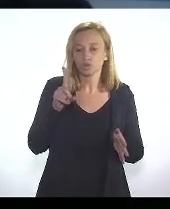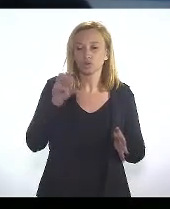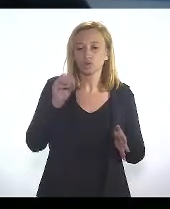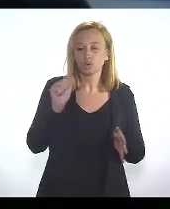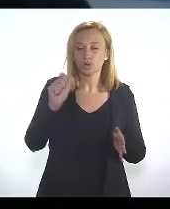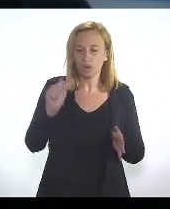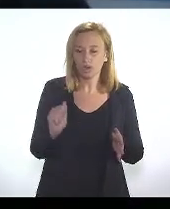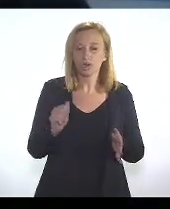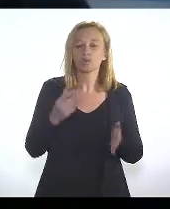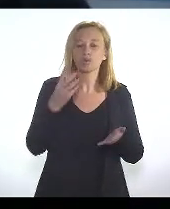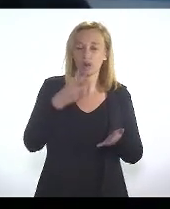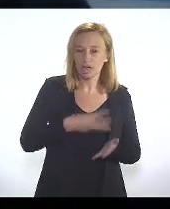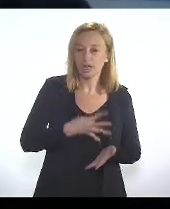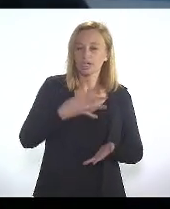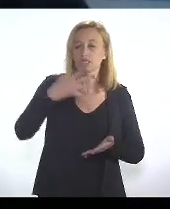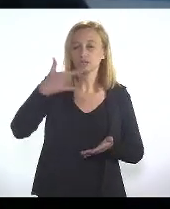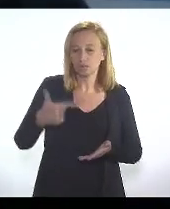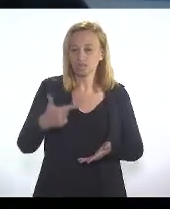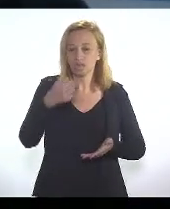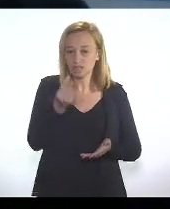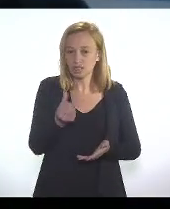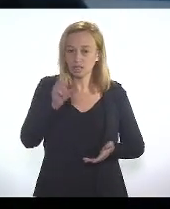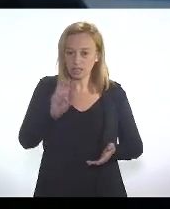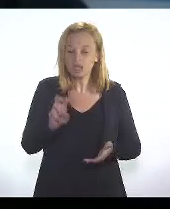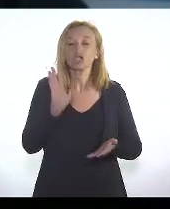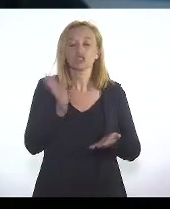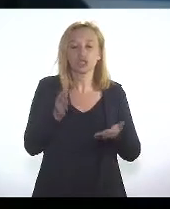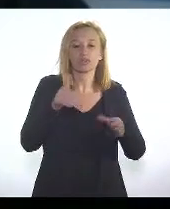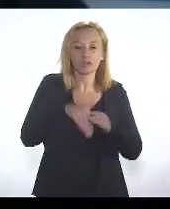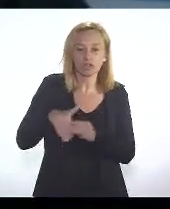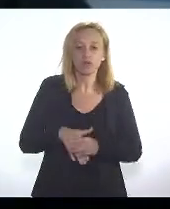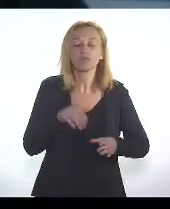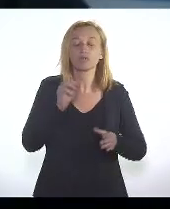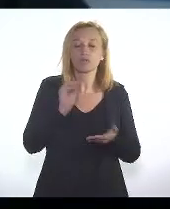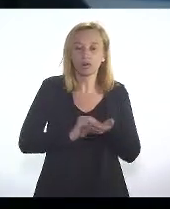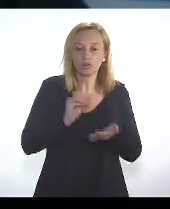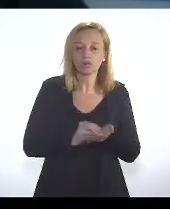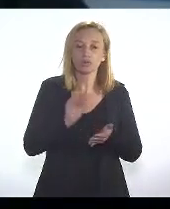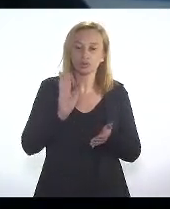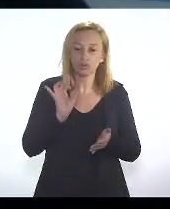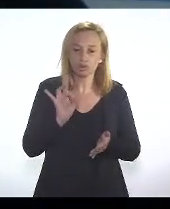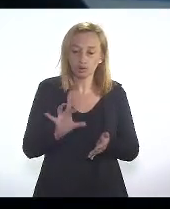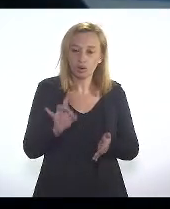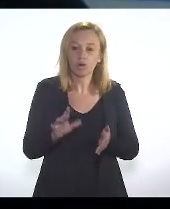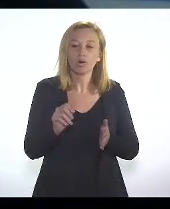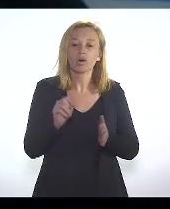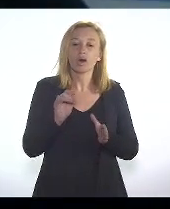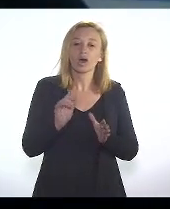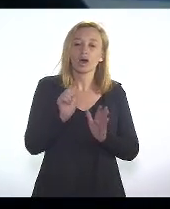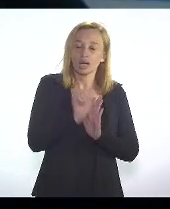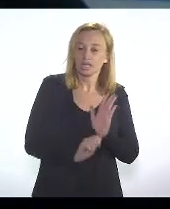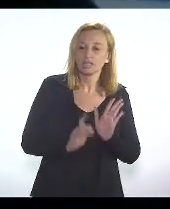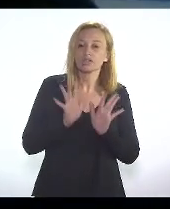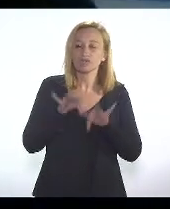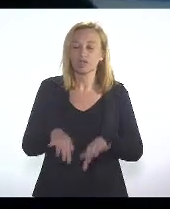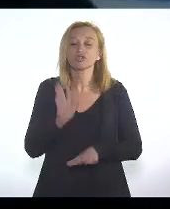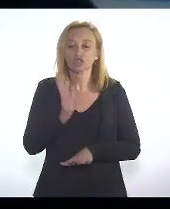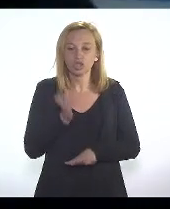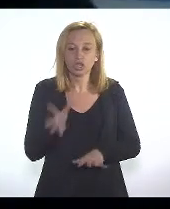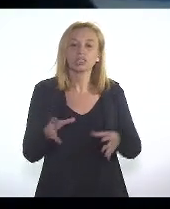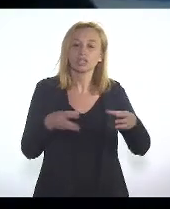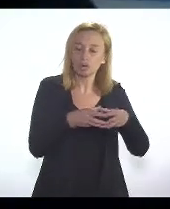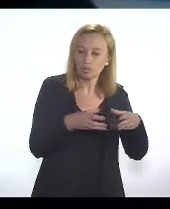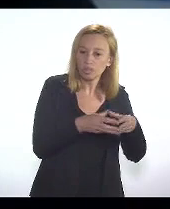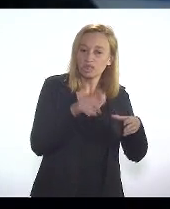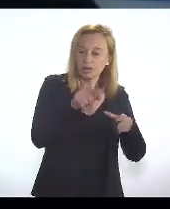que já foi votado, mas faltou só a redação final, que já tá da comissão de